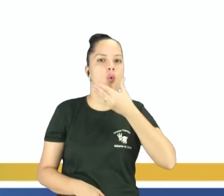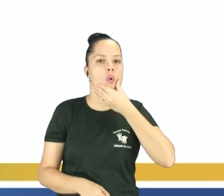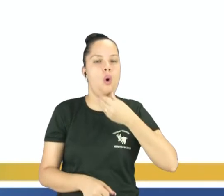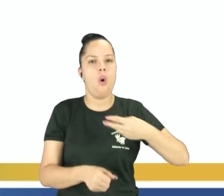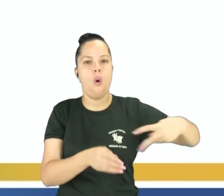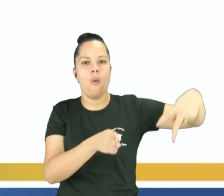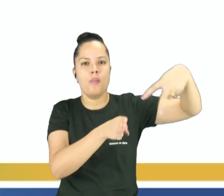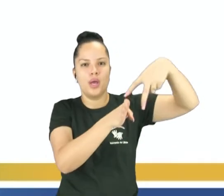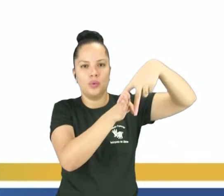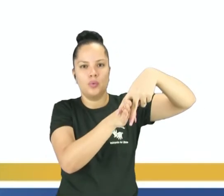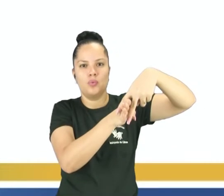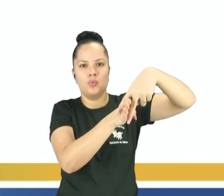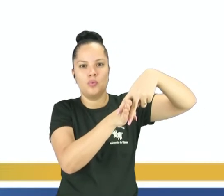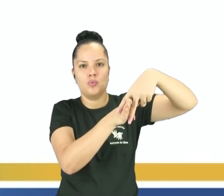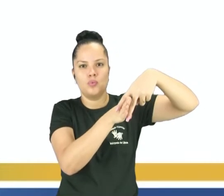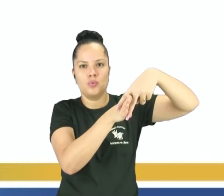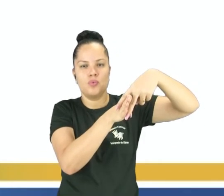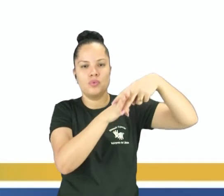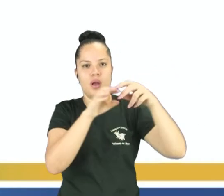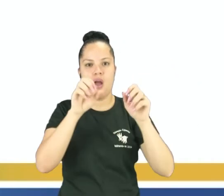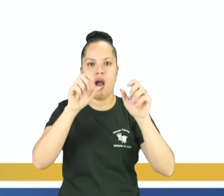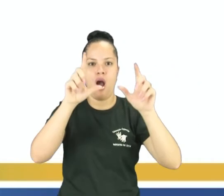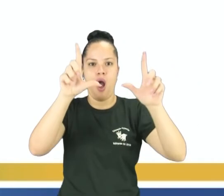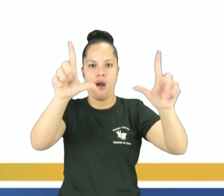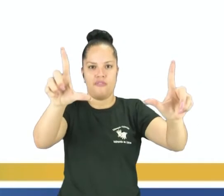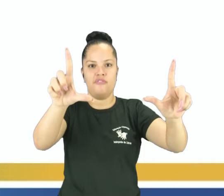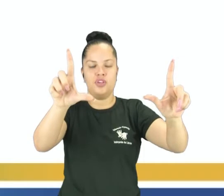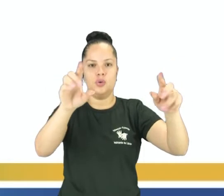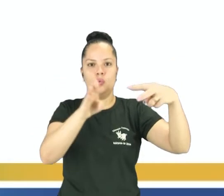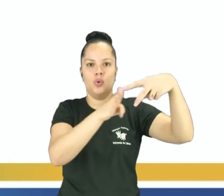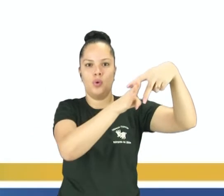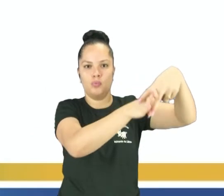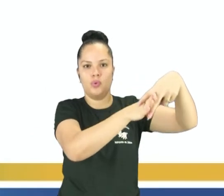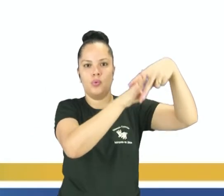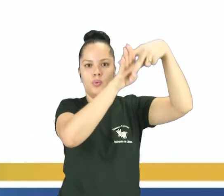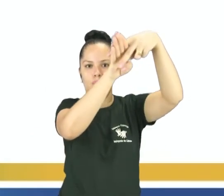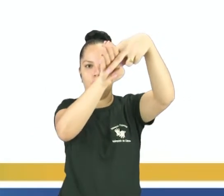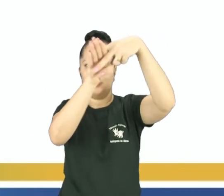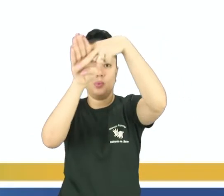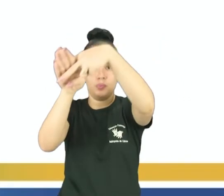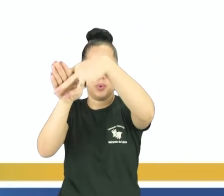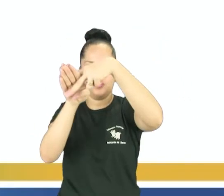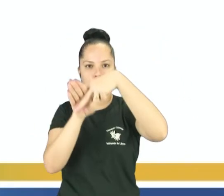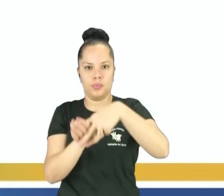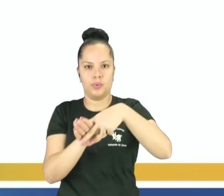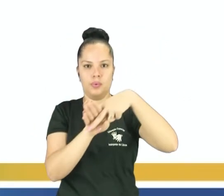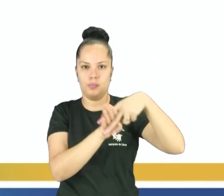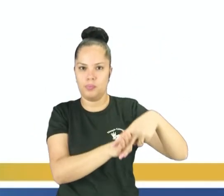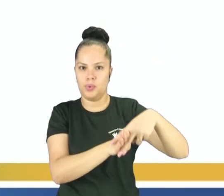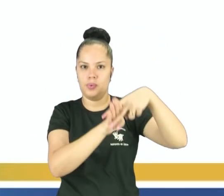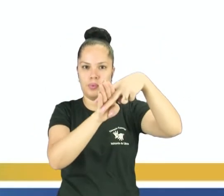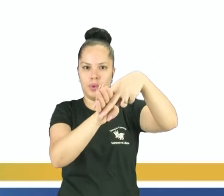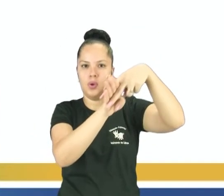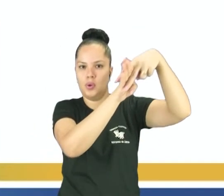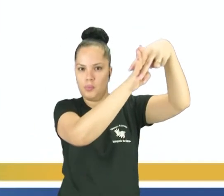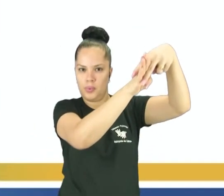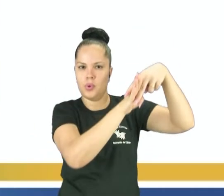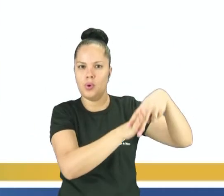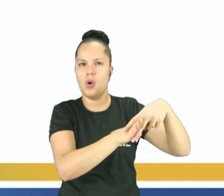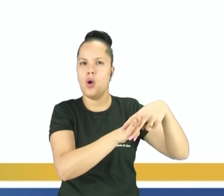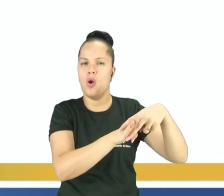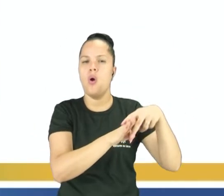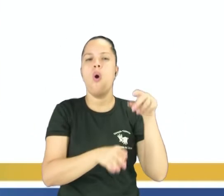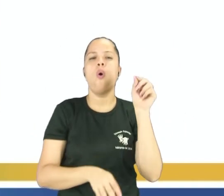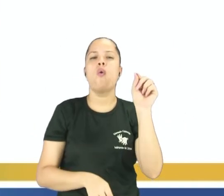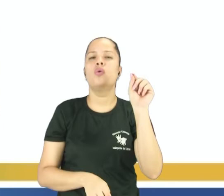estão se reproduzindo, né? A partir de um primeiro é como se eu gerasse os próximos. Que tipo de transformação você enxerga